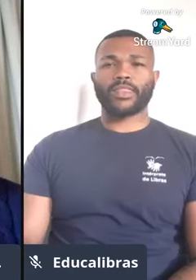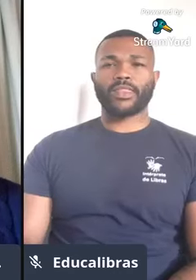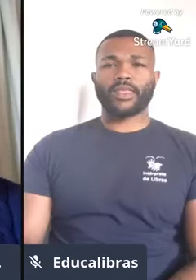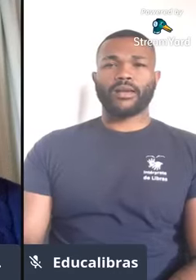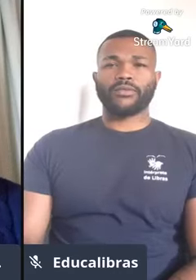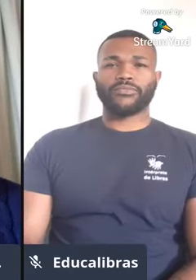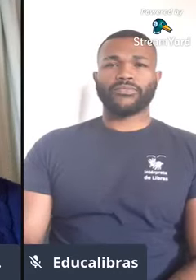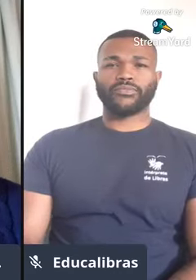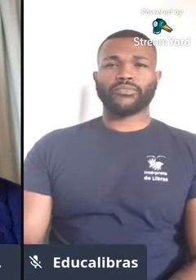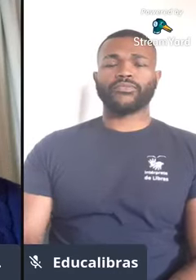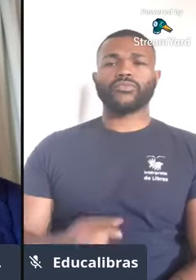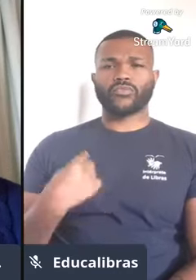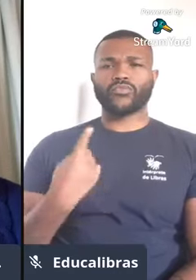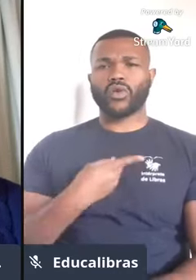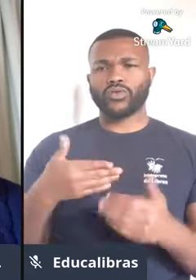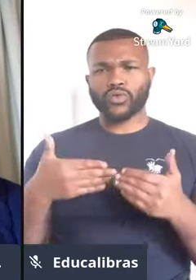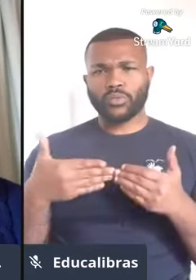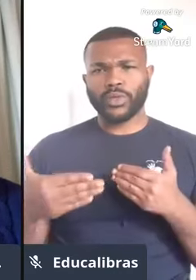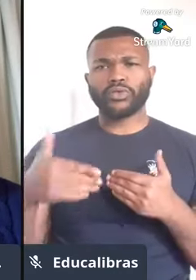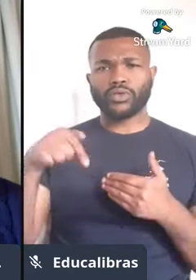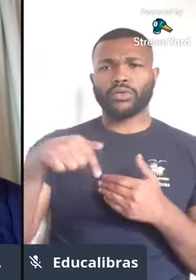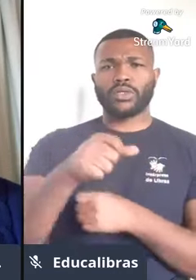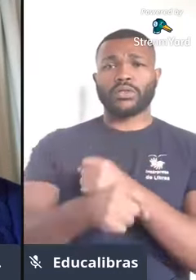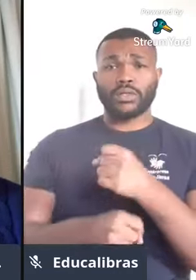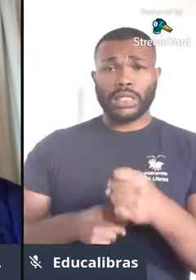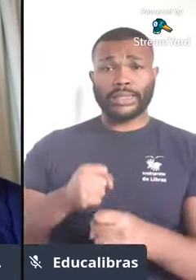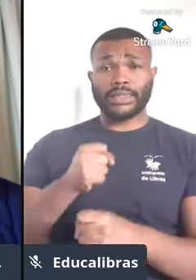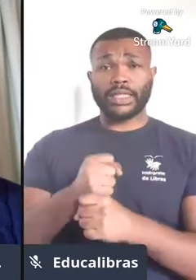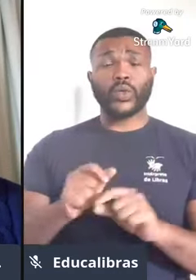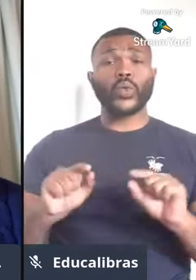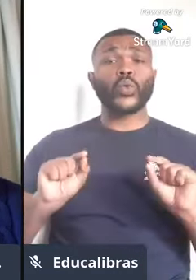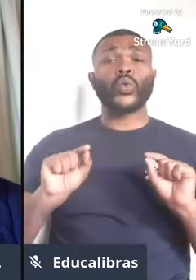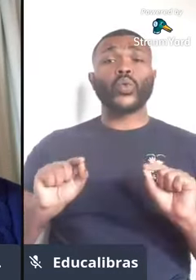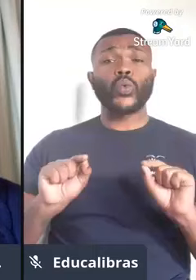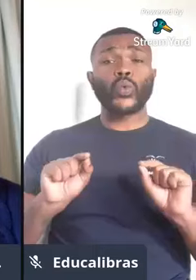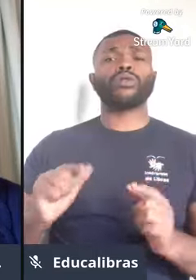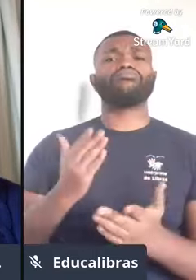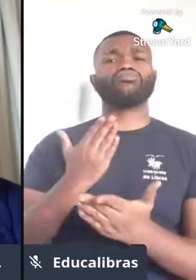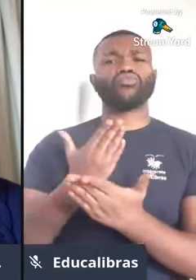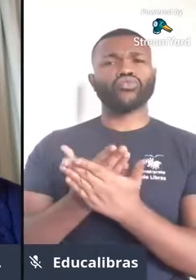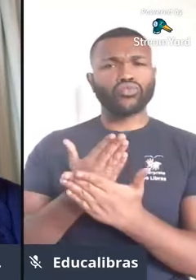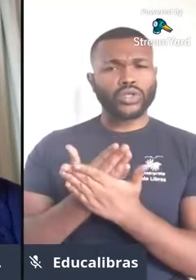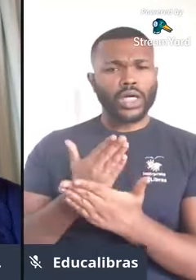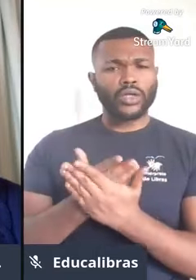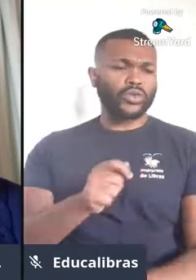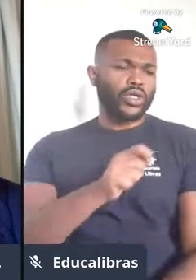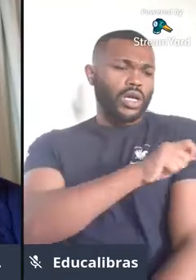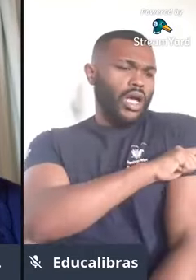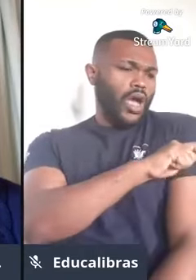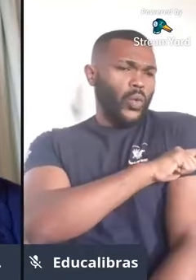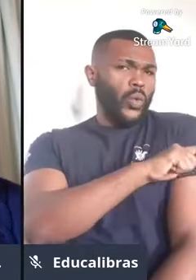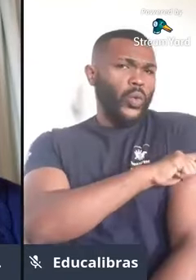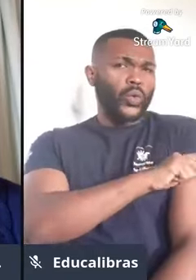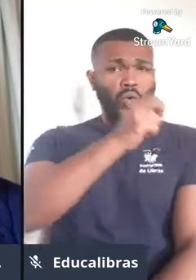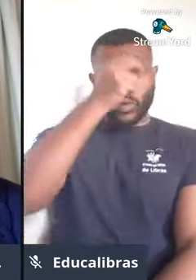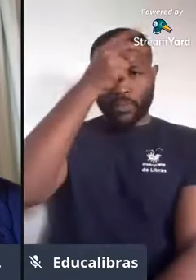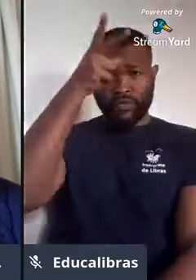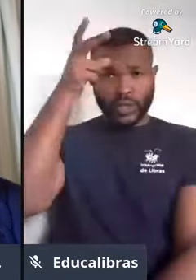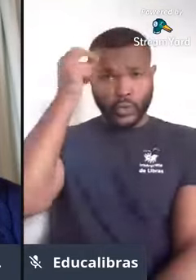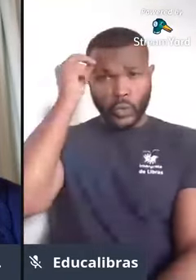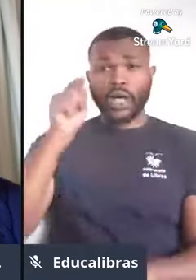Nós começamos este ano a fornecer para estudantes da rede municipal e servidores